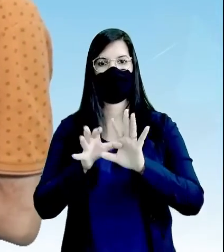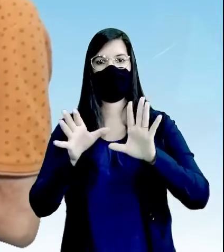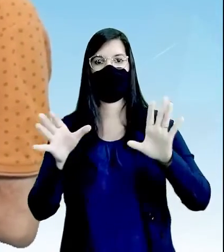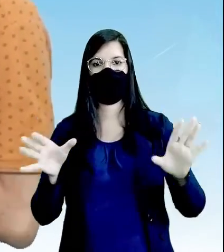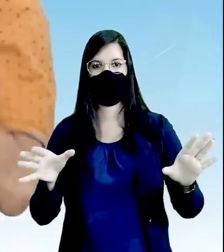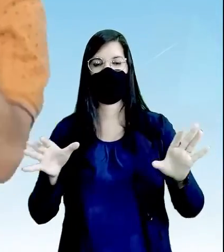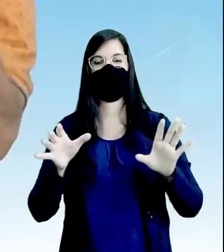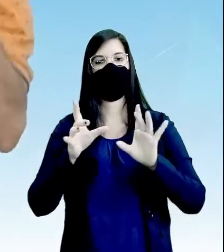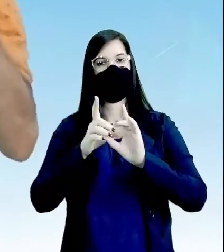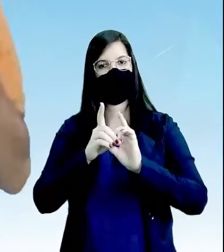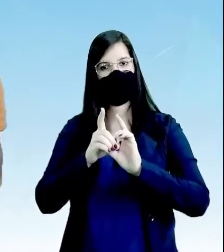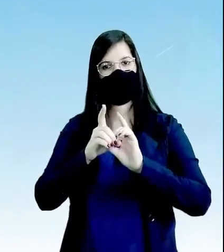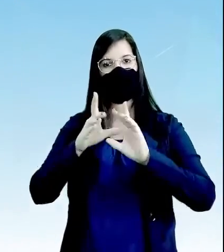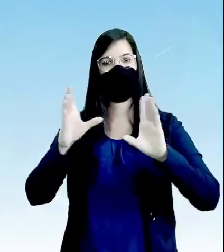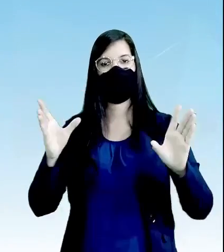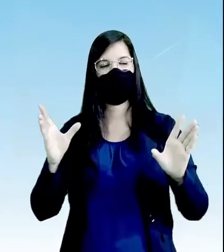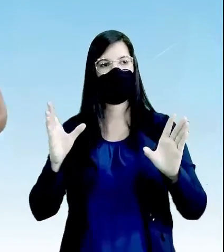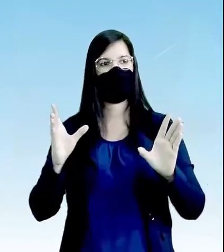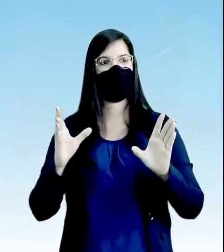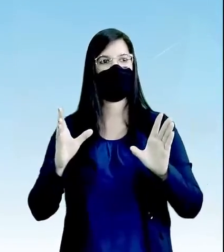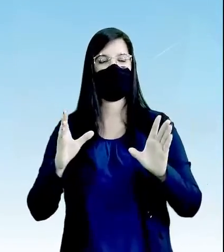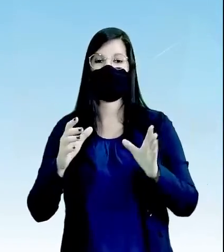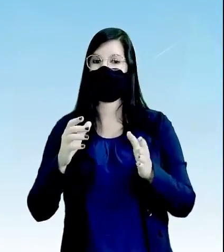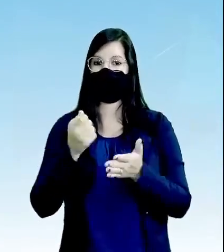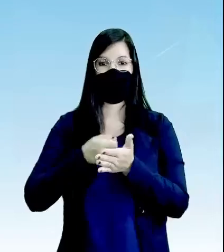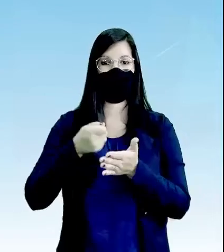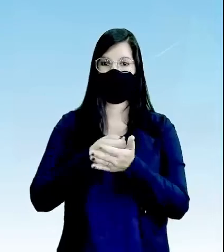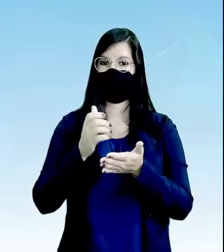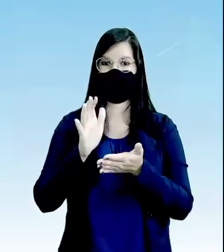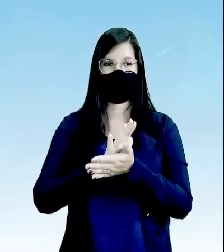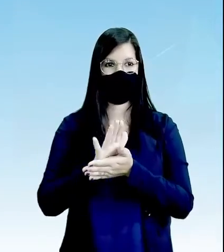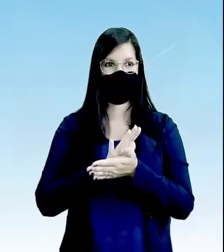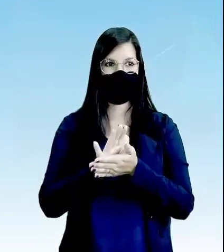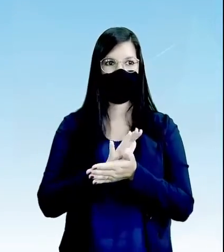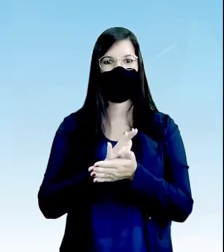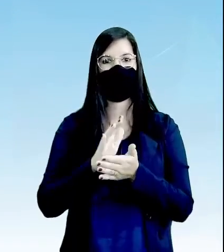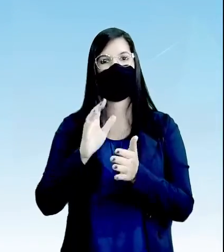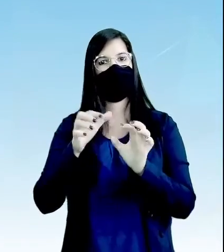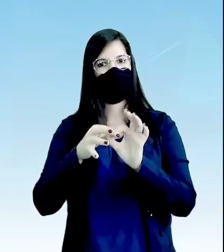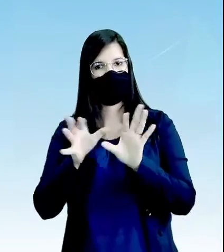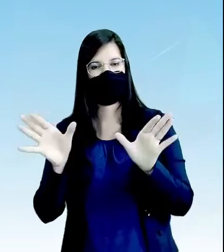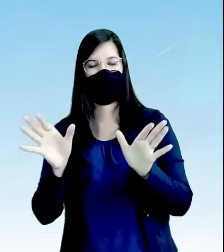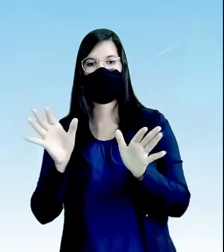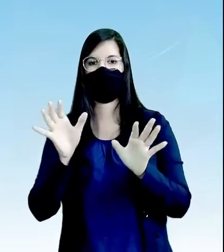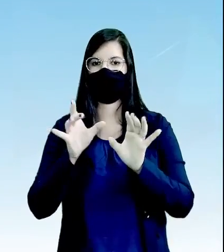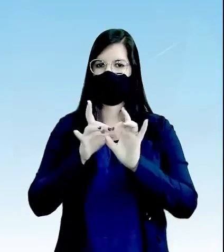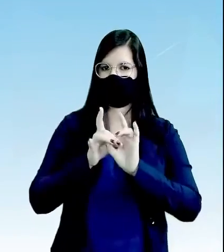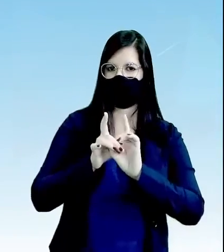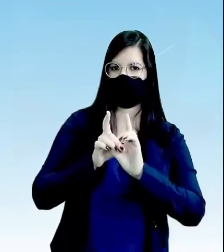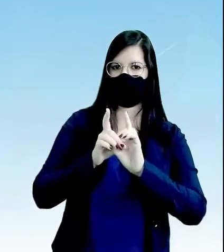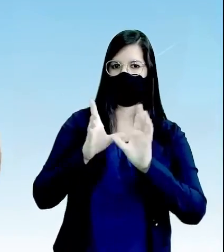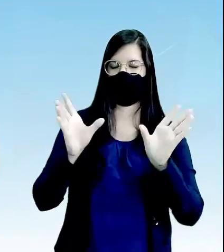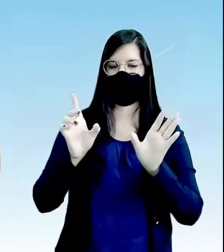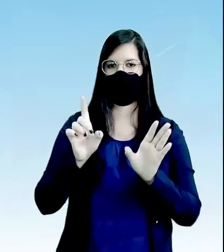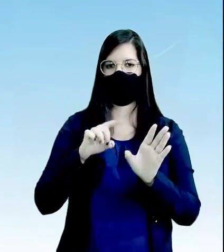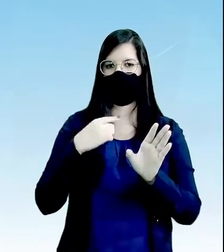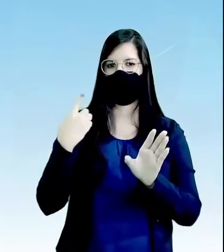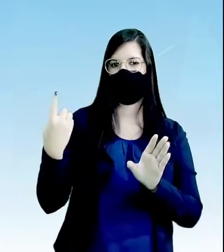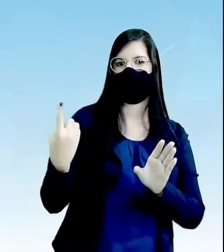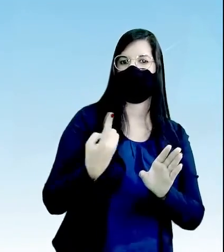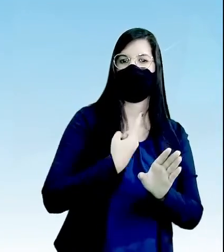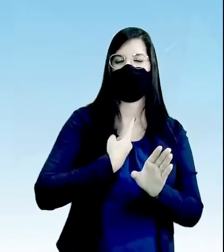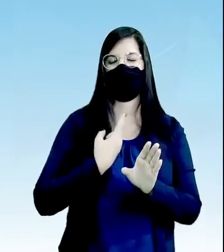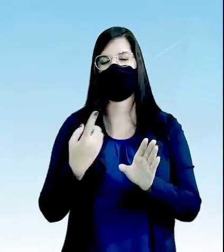democracia. Porque à medida que a gente não defende a liberdade, não defende a democracia, a gente está se colocando, a gente mesmo, na situação